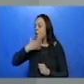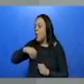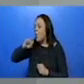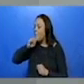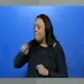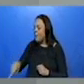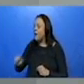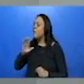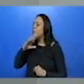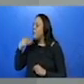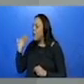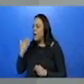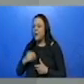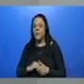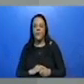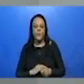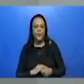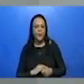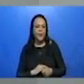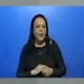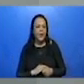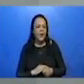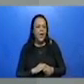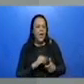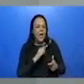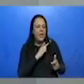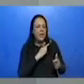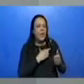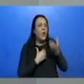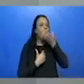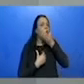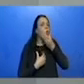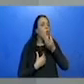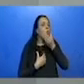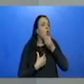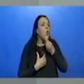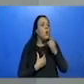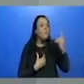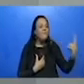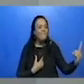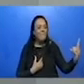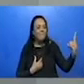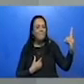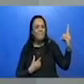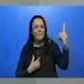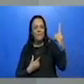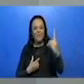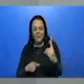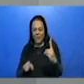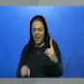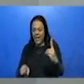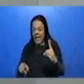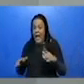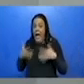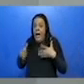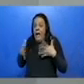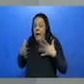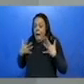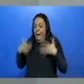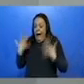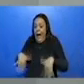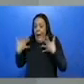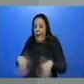morre, ele recebe essa marca negra, e aí ele fica tão apavorado que o capitão, o Billy